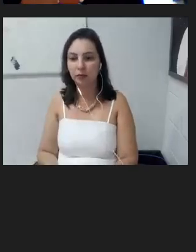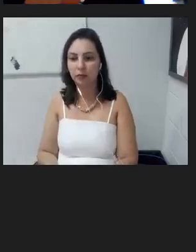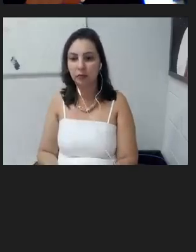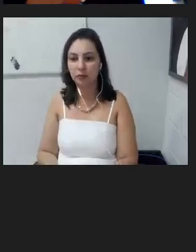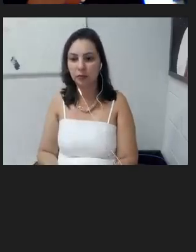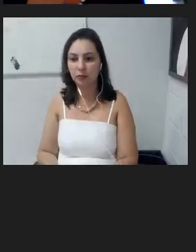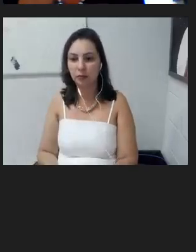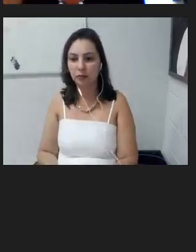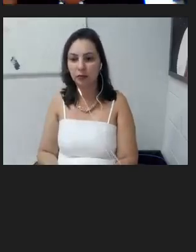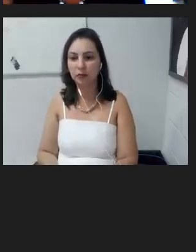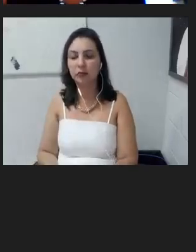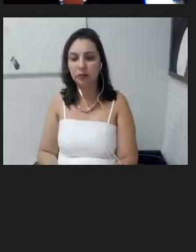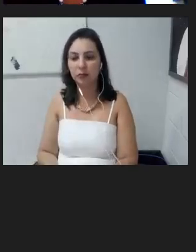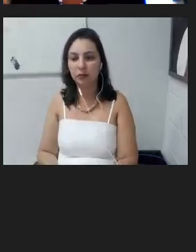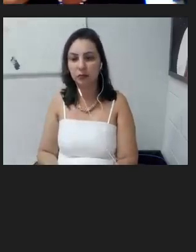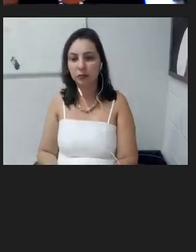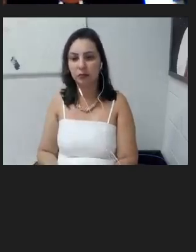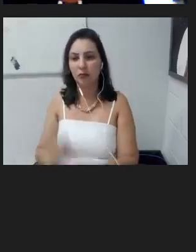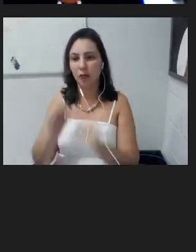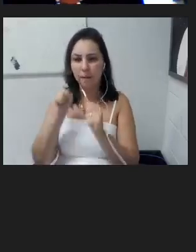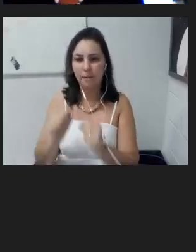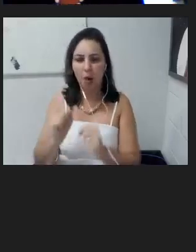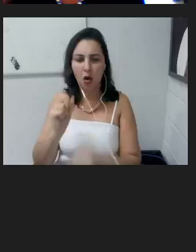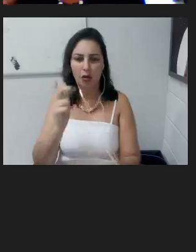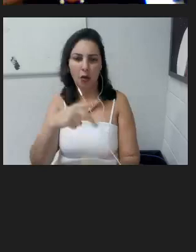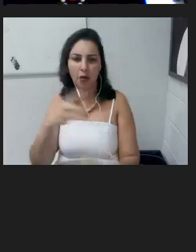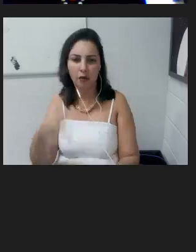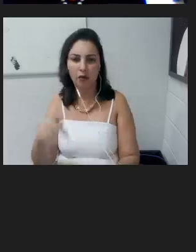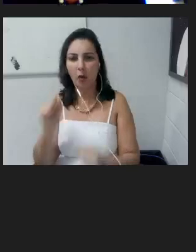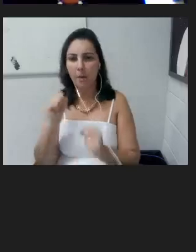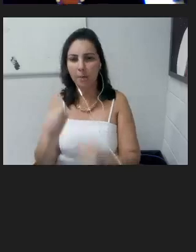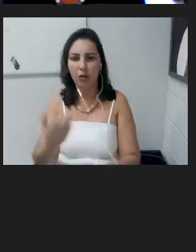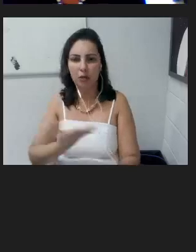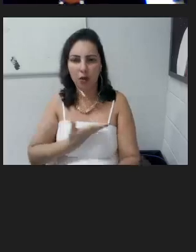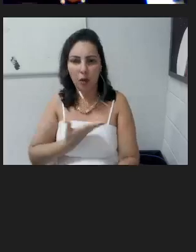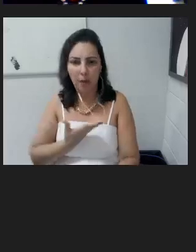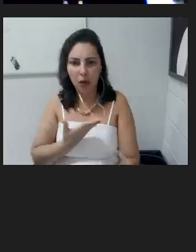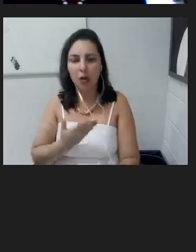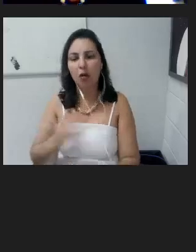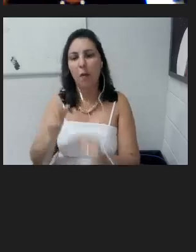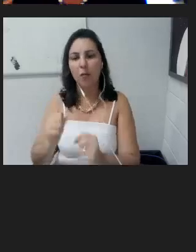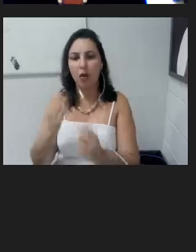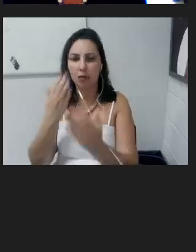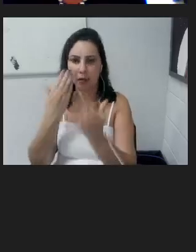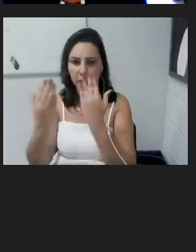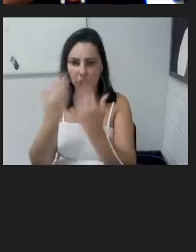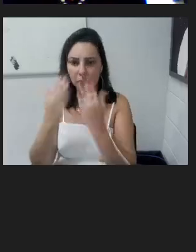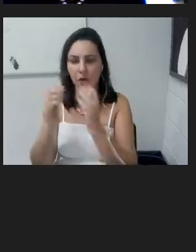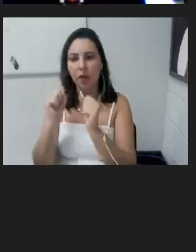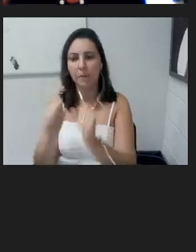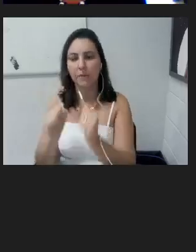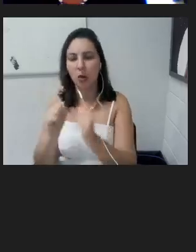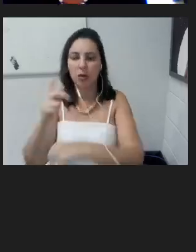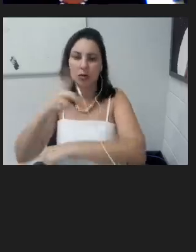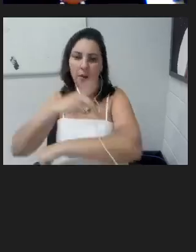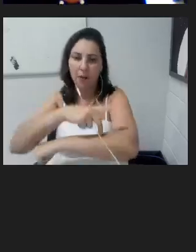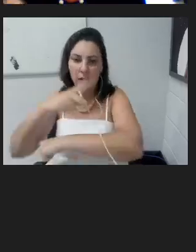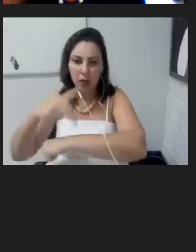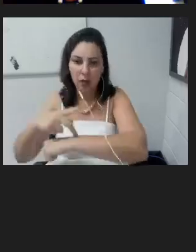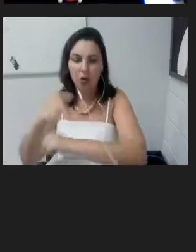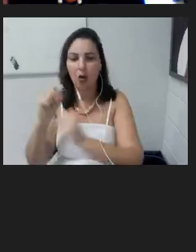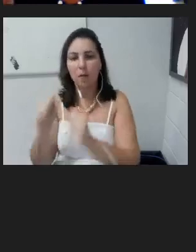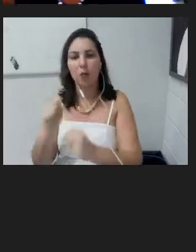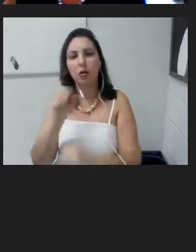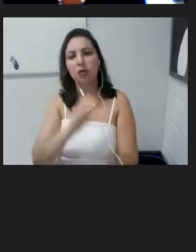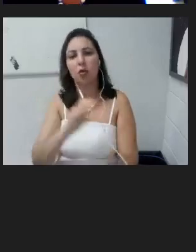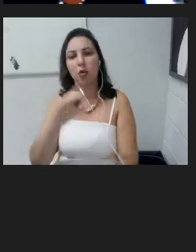a Suzana falou. Pode ser um professor, pode ser um amigo, pode ser a psicóloga, pode ser a pedagoga, pode ser a coordenadora de